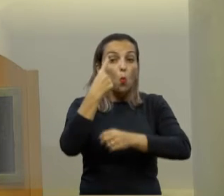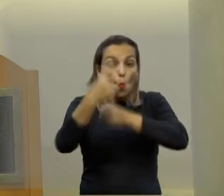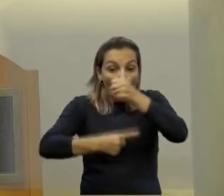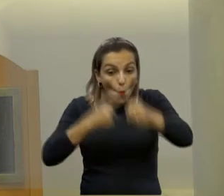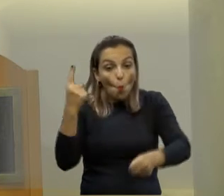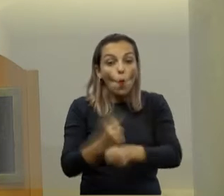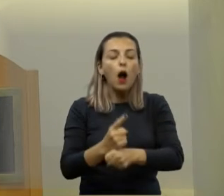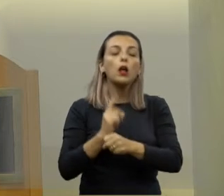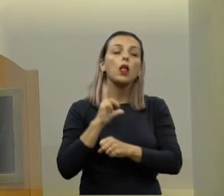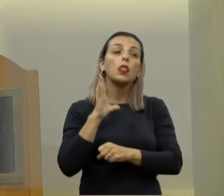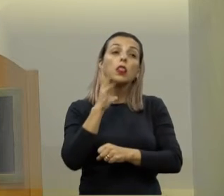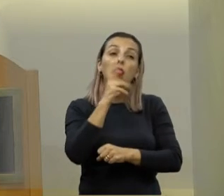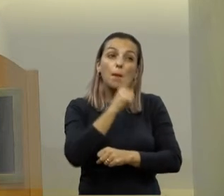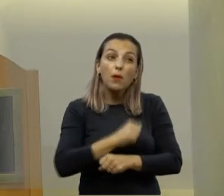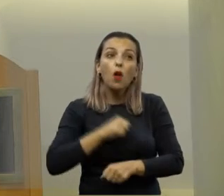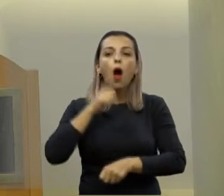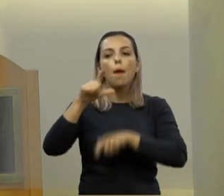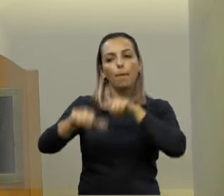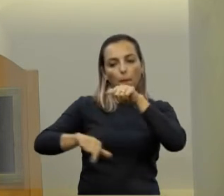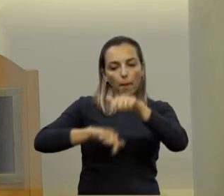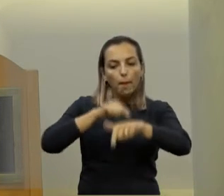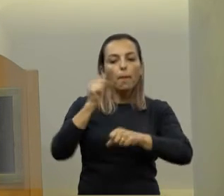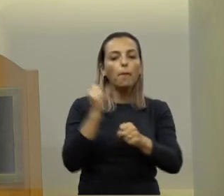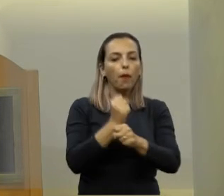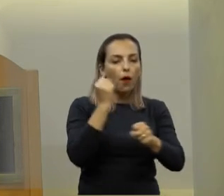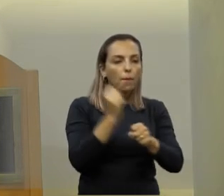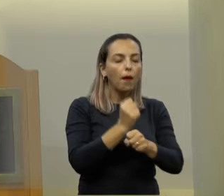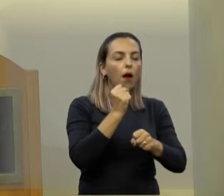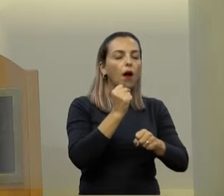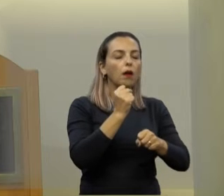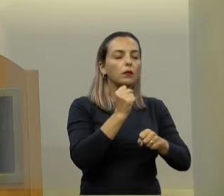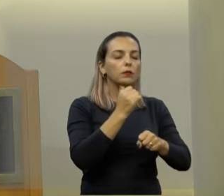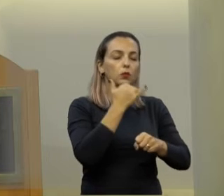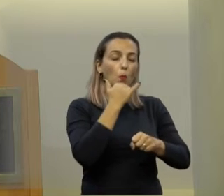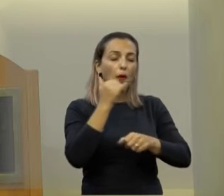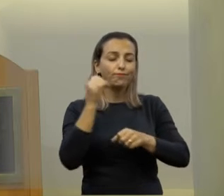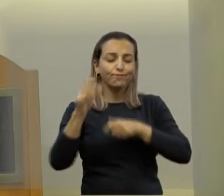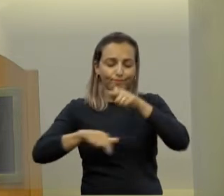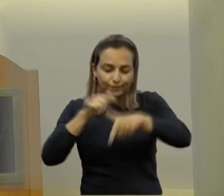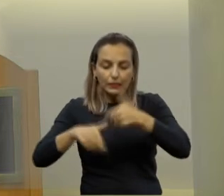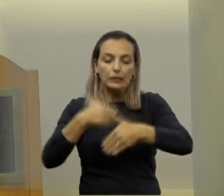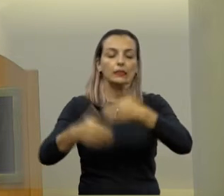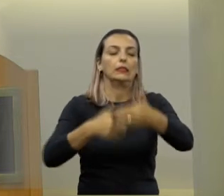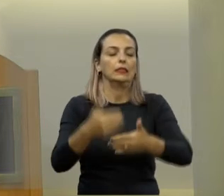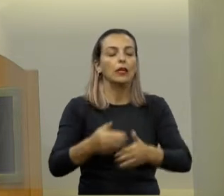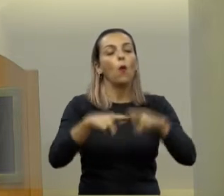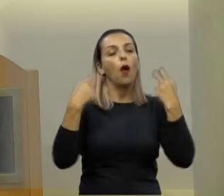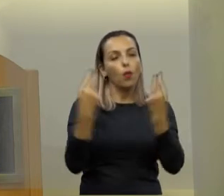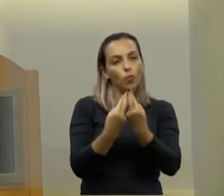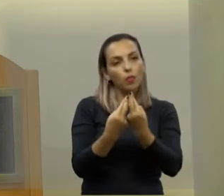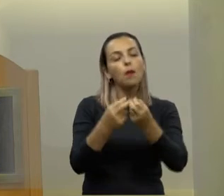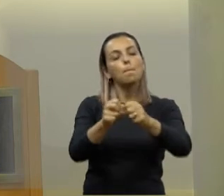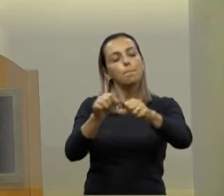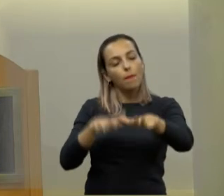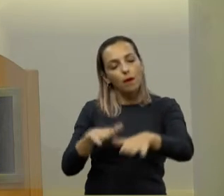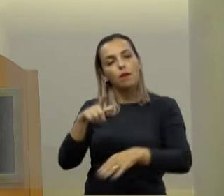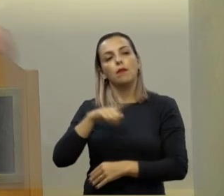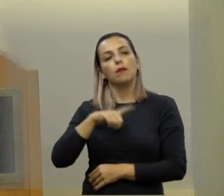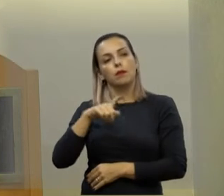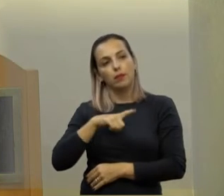é muito trabalho construção fizemos audiências públicas ouvimos as pessoas ouvimos